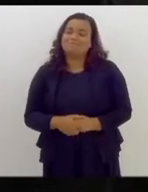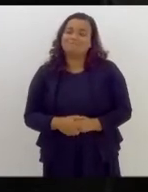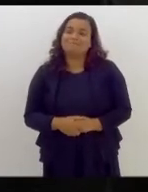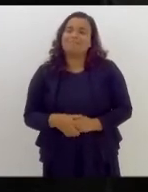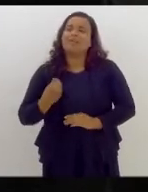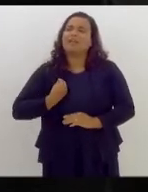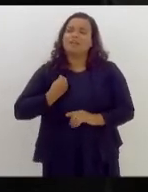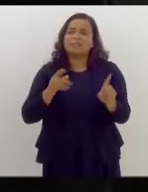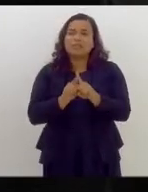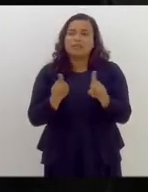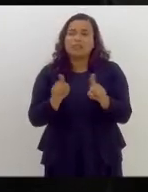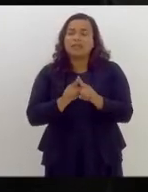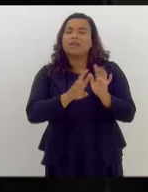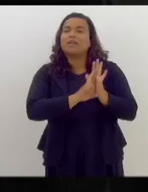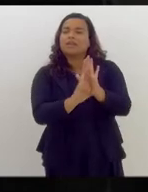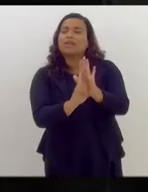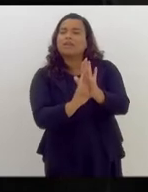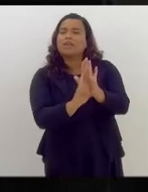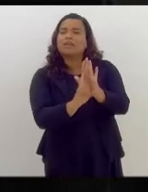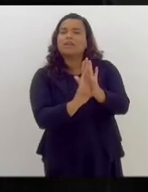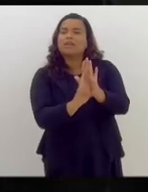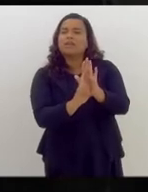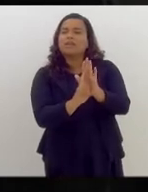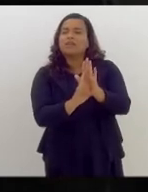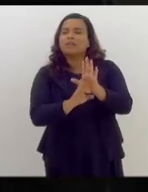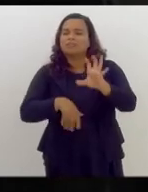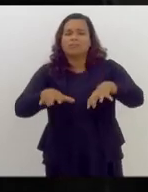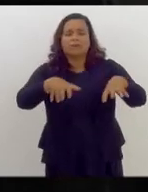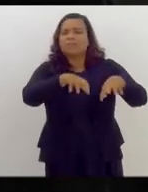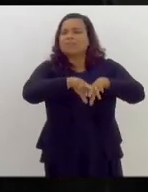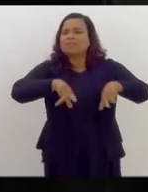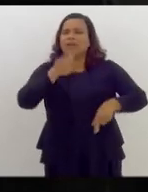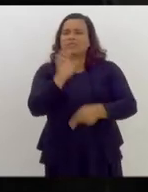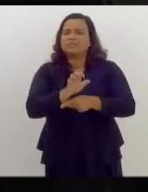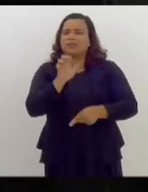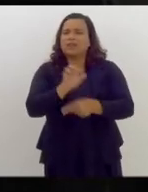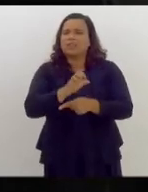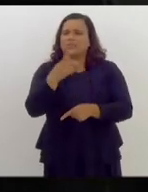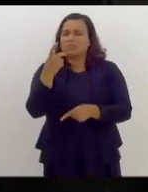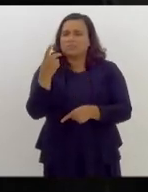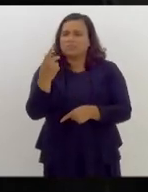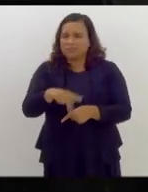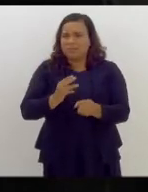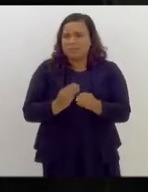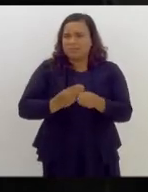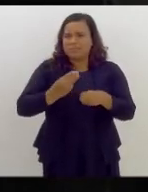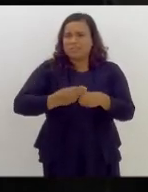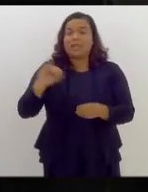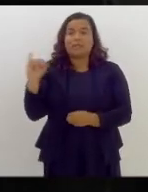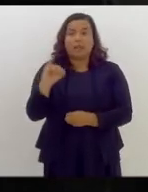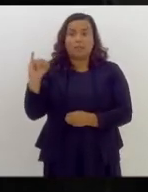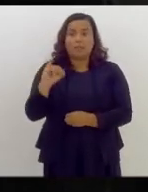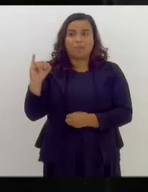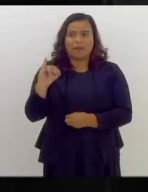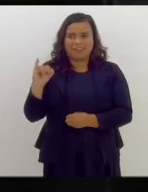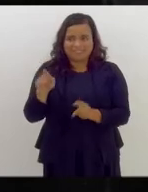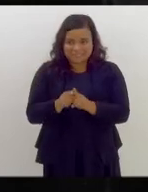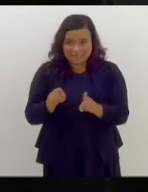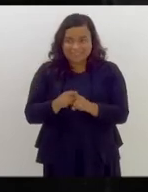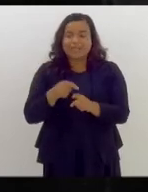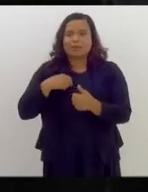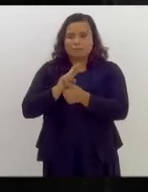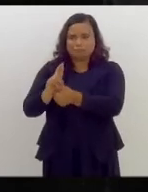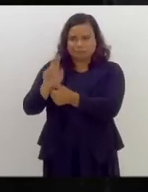Temos representantes de várias personalidades do estado, do município de Itaboraí, também fui